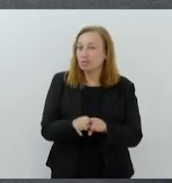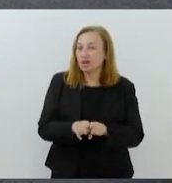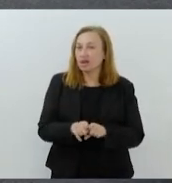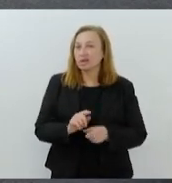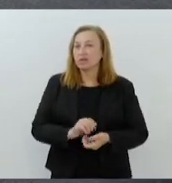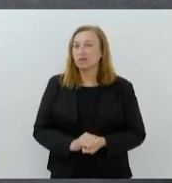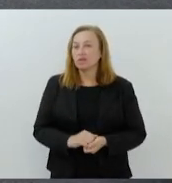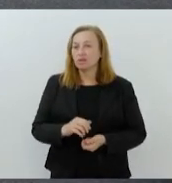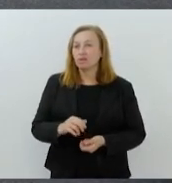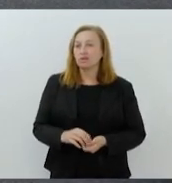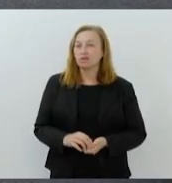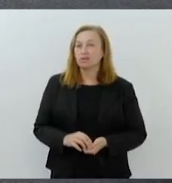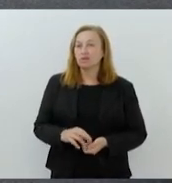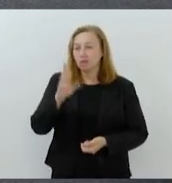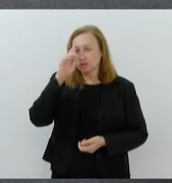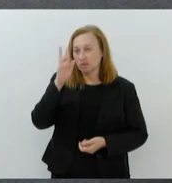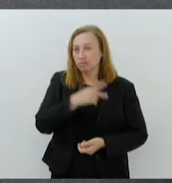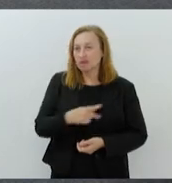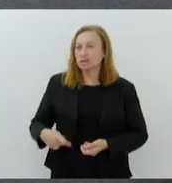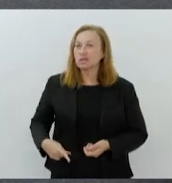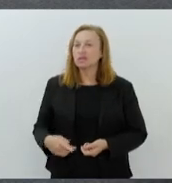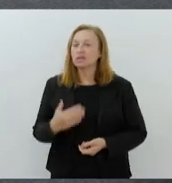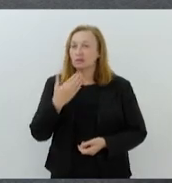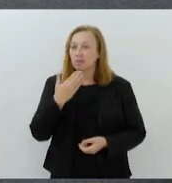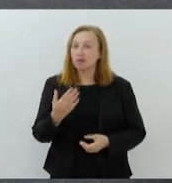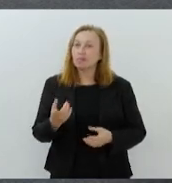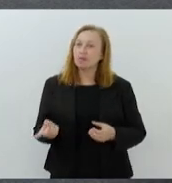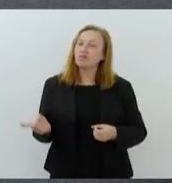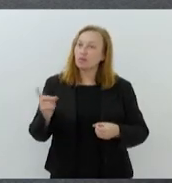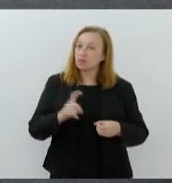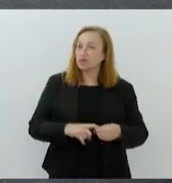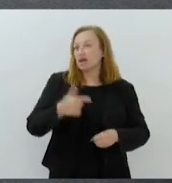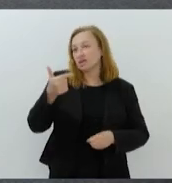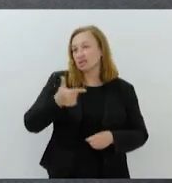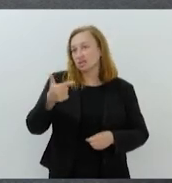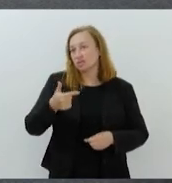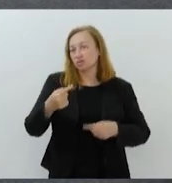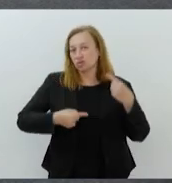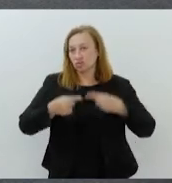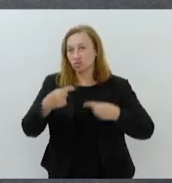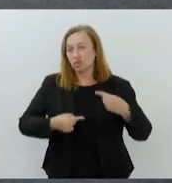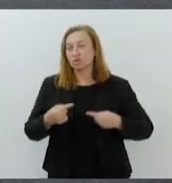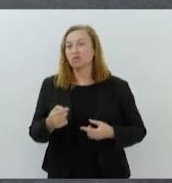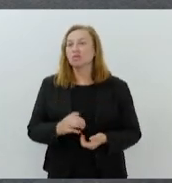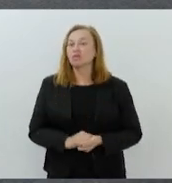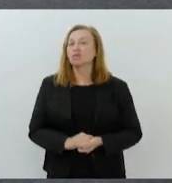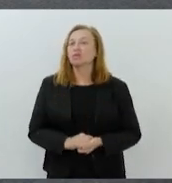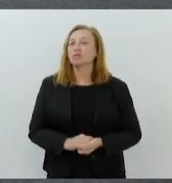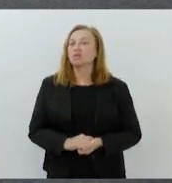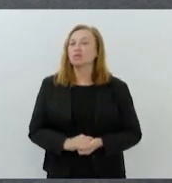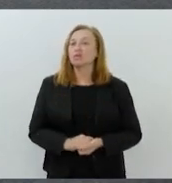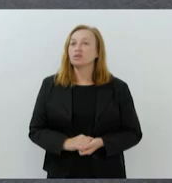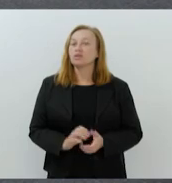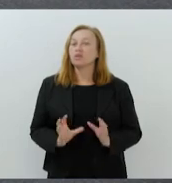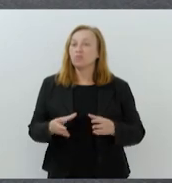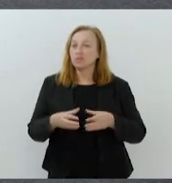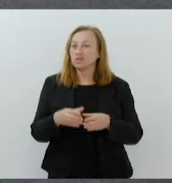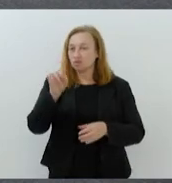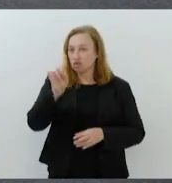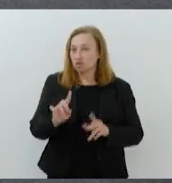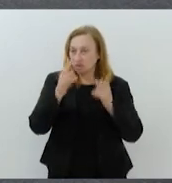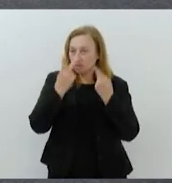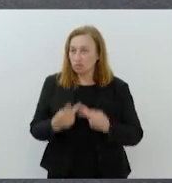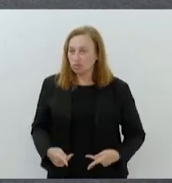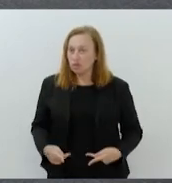autor-presidente, porque a gente reapresenta essas emendas em segundas. Ela foi feita a partir do parecer da Comissão de Direitos Humanos. As